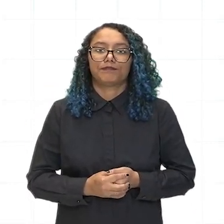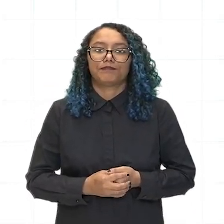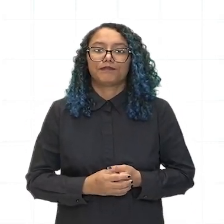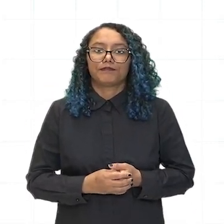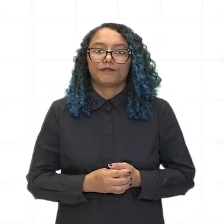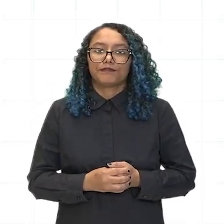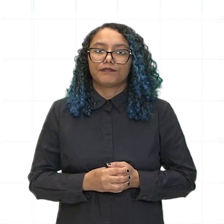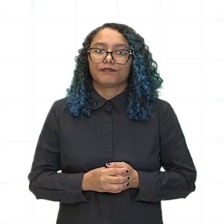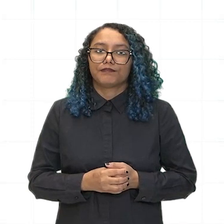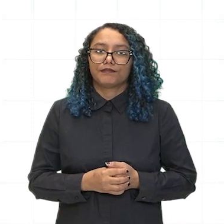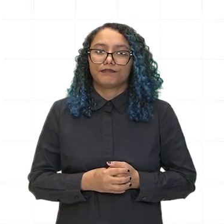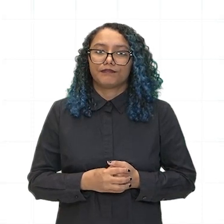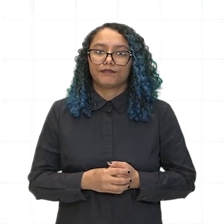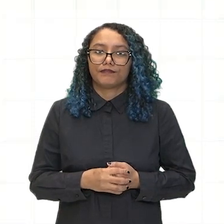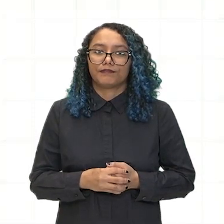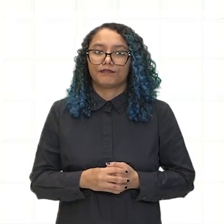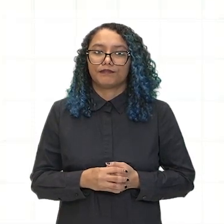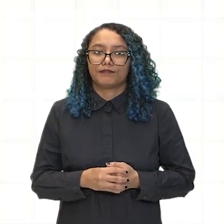tá?